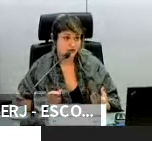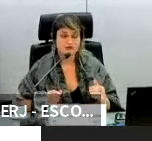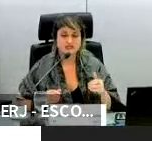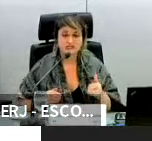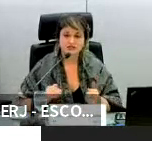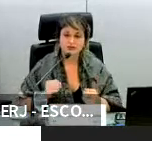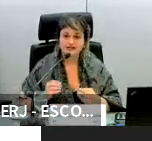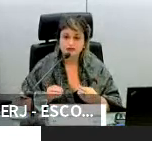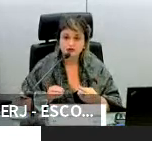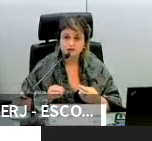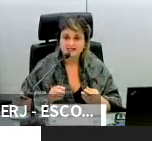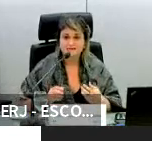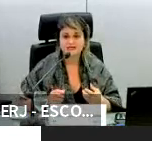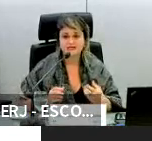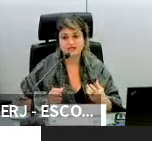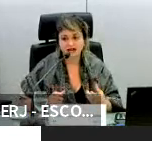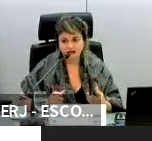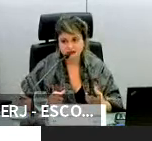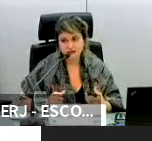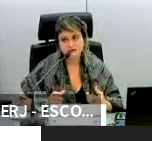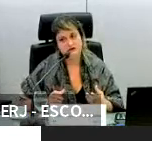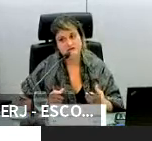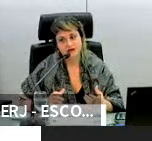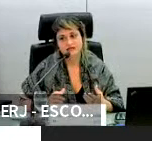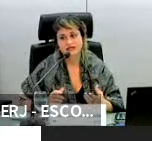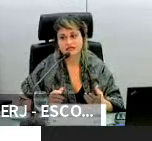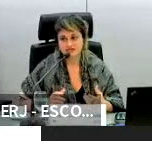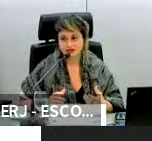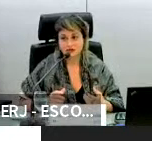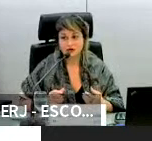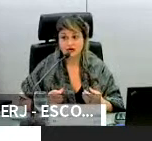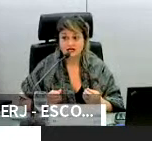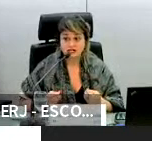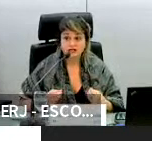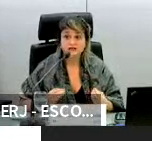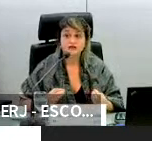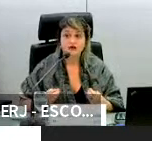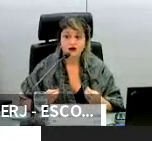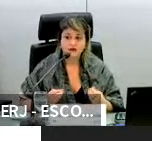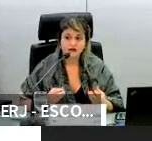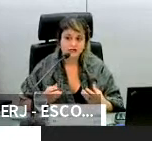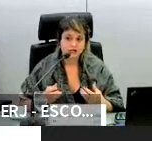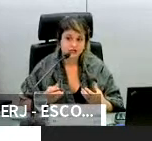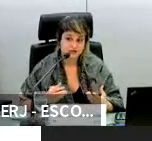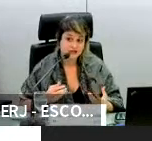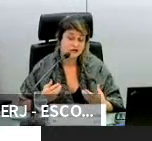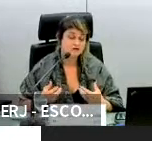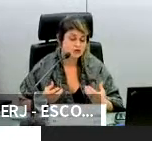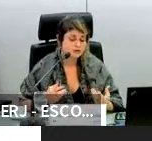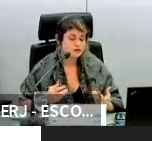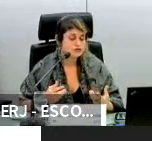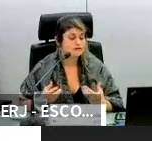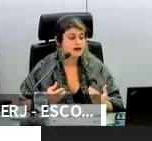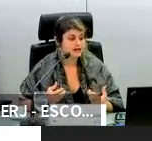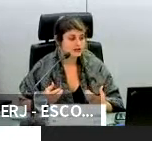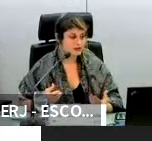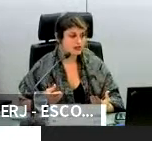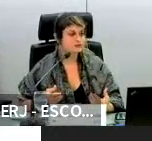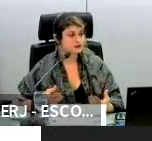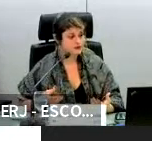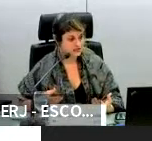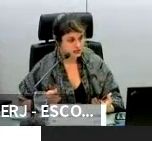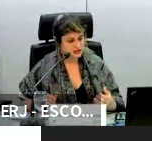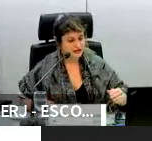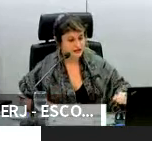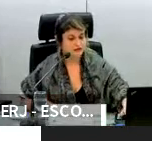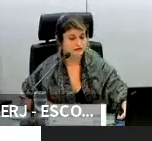discutidos, ou seja, quais os principais dados que nos chamaram a atenção e de que forma a gente fez algum tipo de debate ou